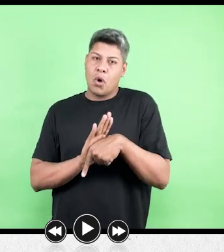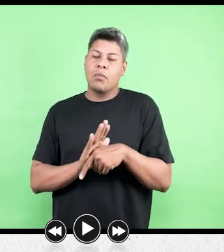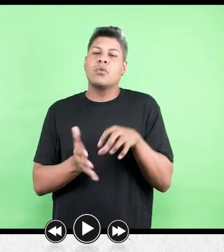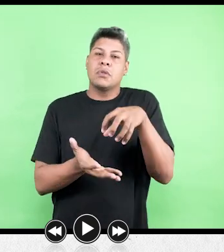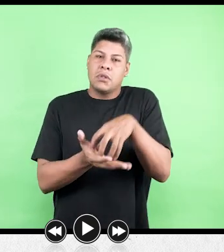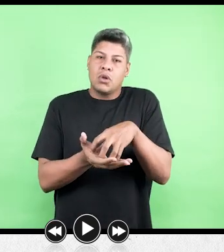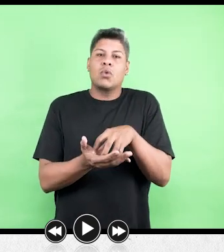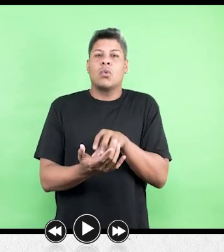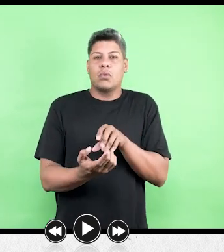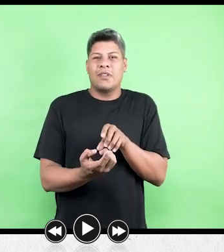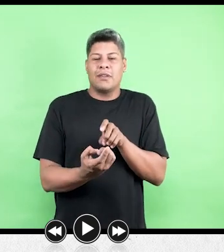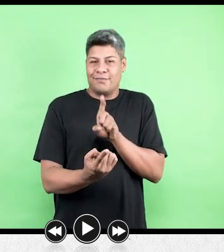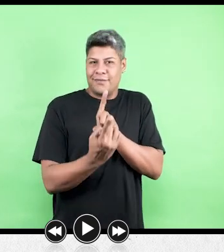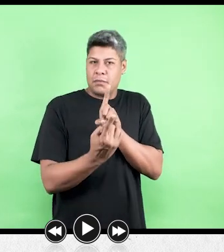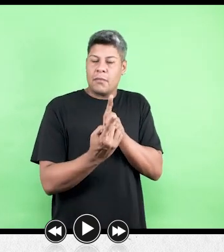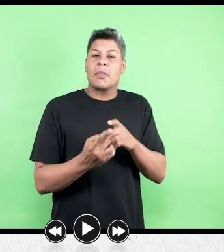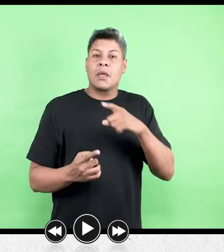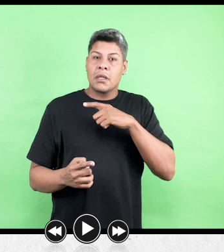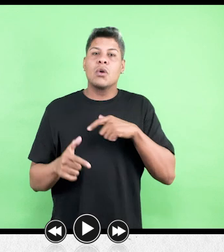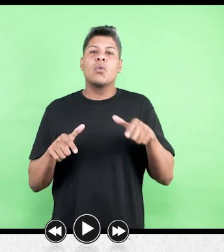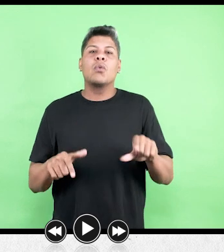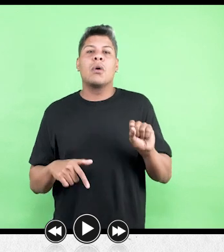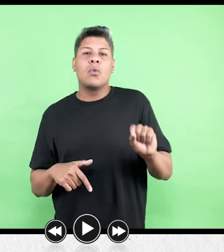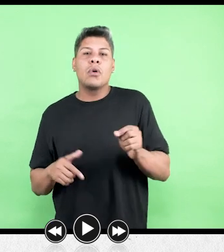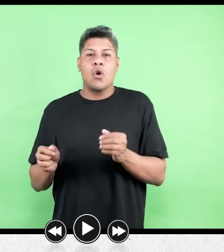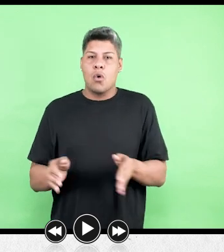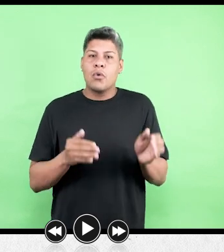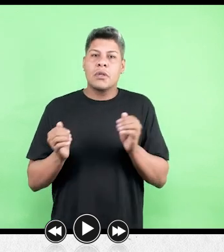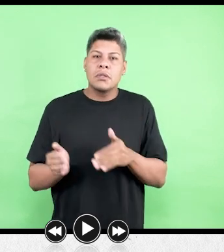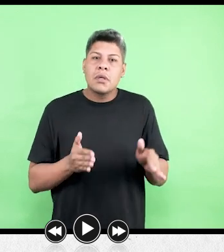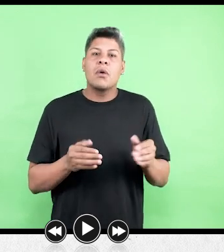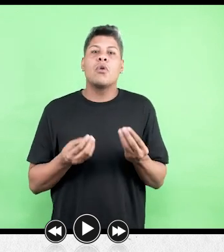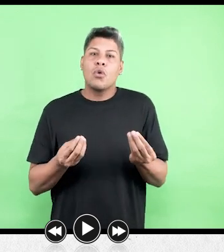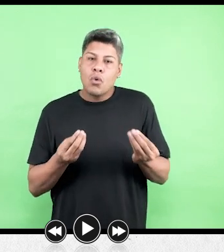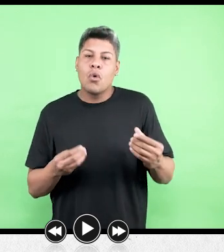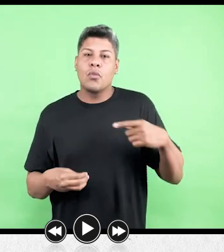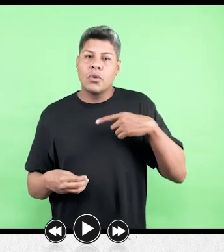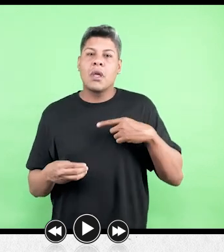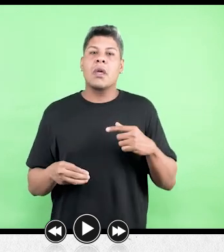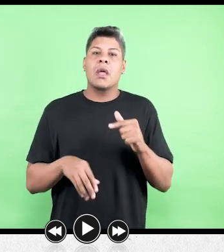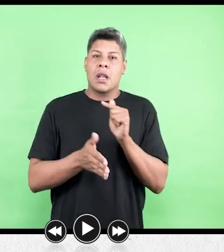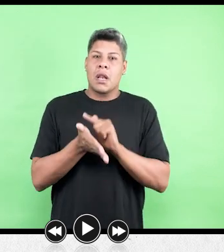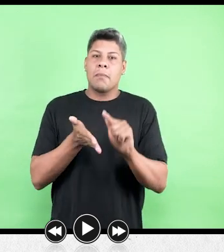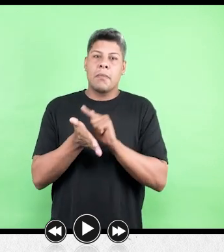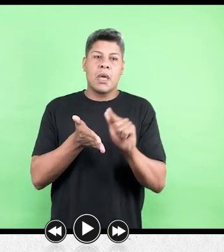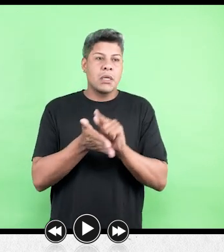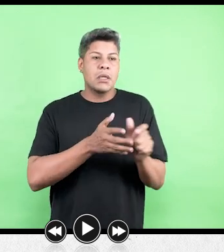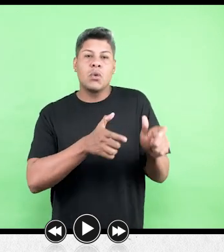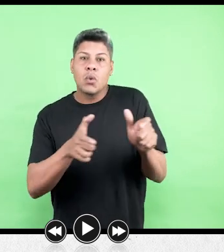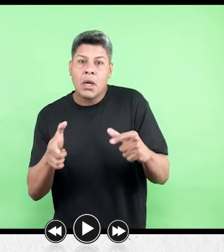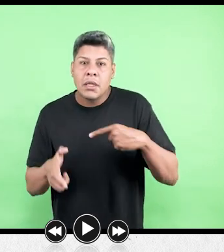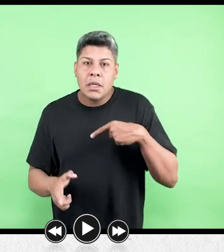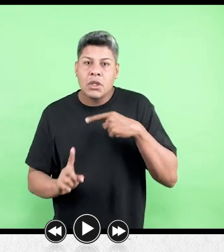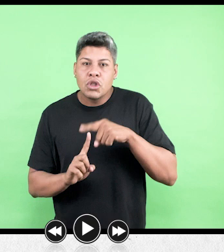serviço. Nos reservatórios também, né, toda a parte de operação e manutenção, como que se dá a limpeza e a desinfecção dessas unidades e se existe